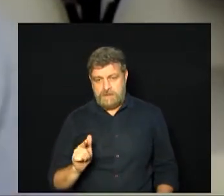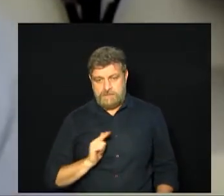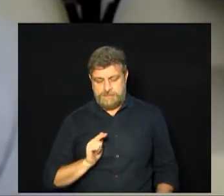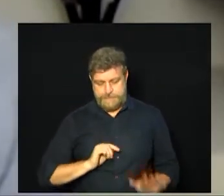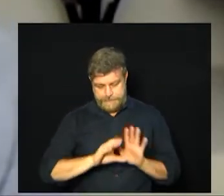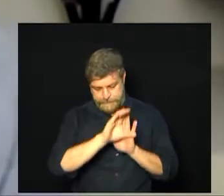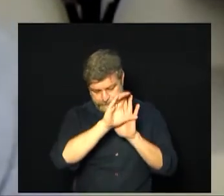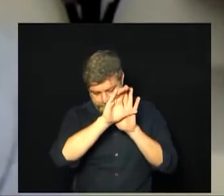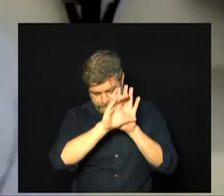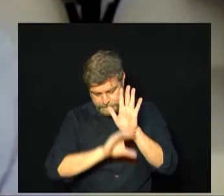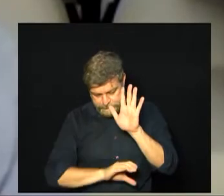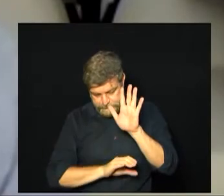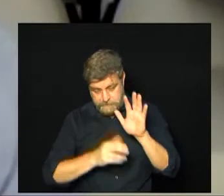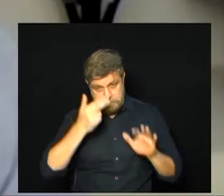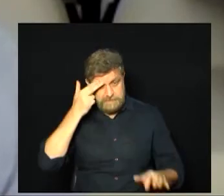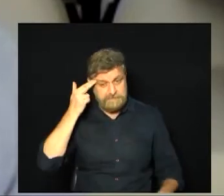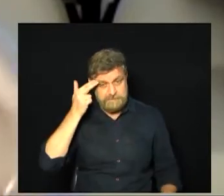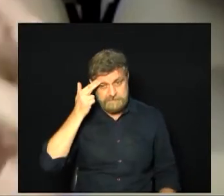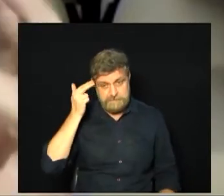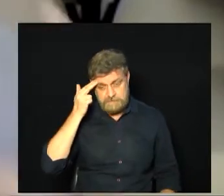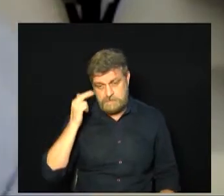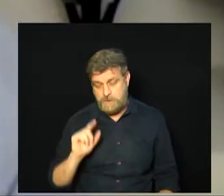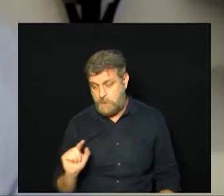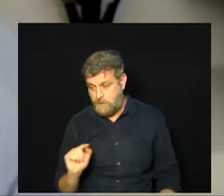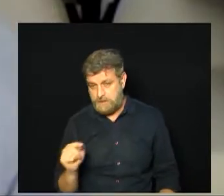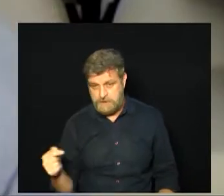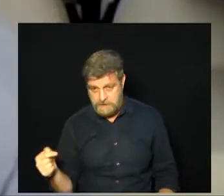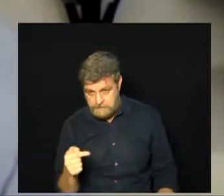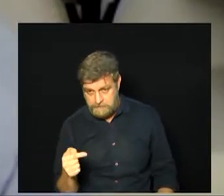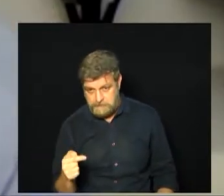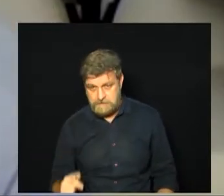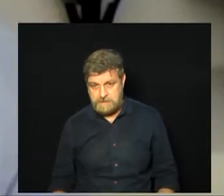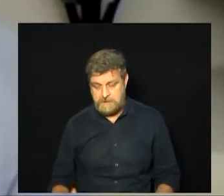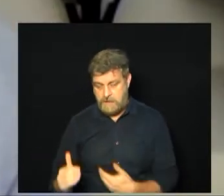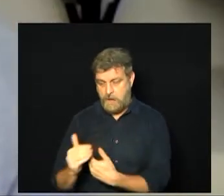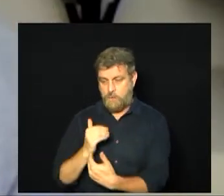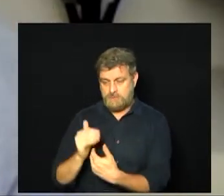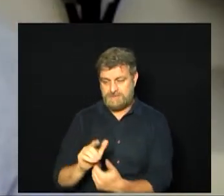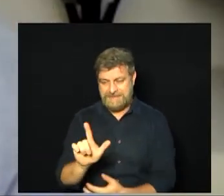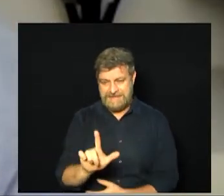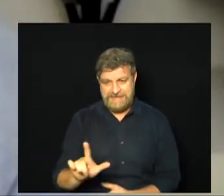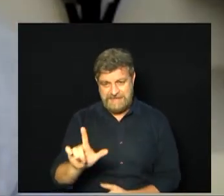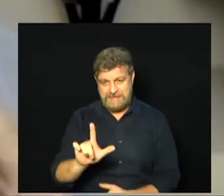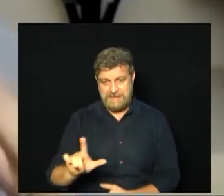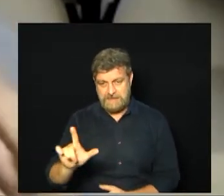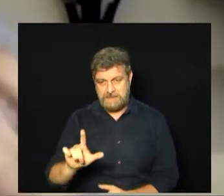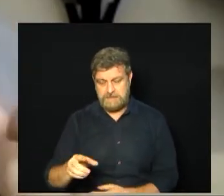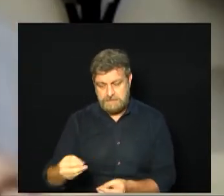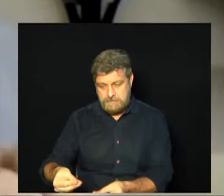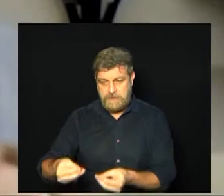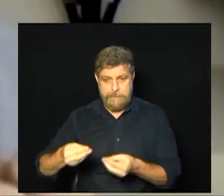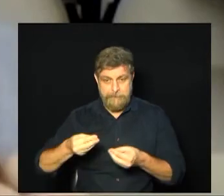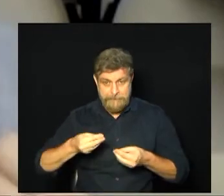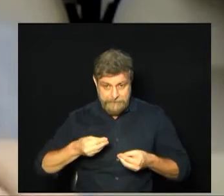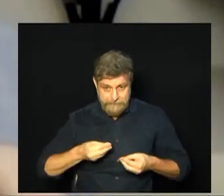capítulo aqui, ô Gabriel, que através da consultoria literária me forneceu assim,